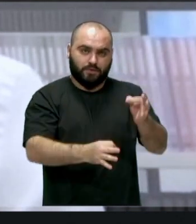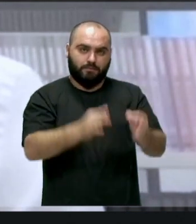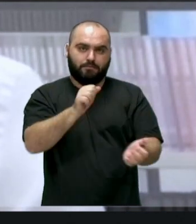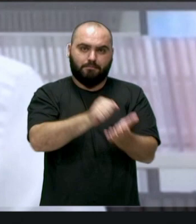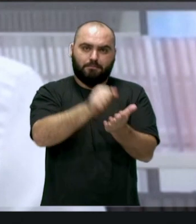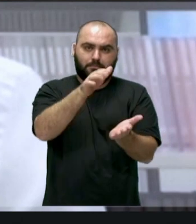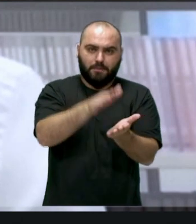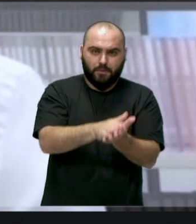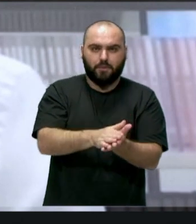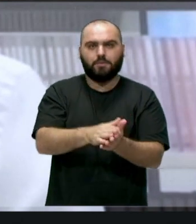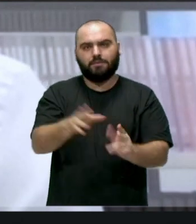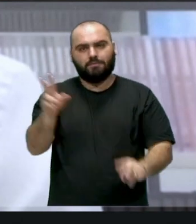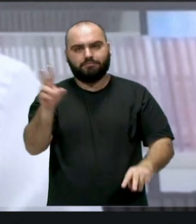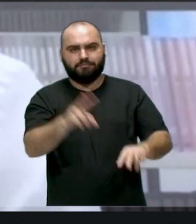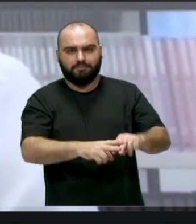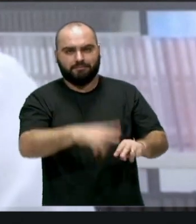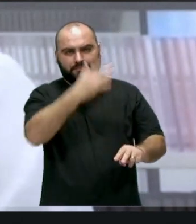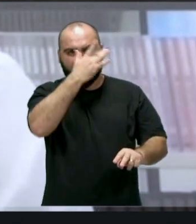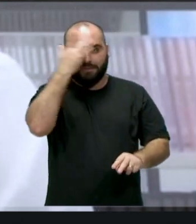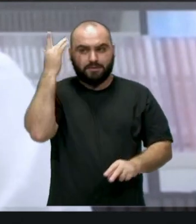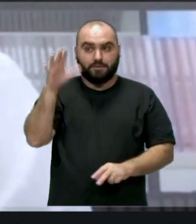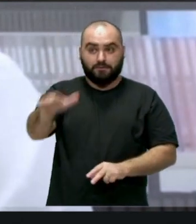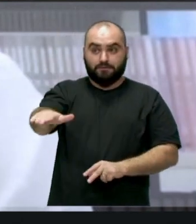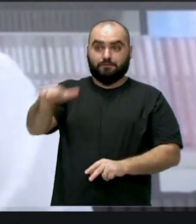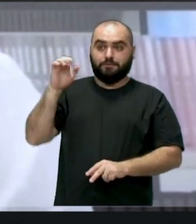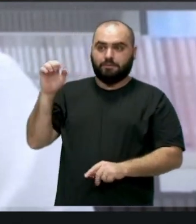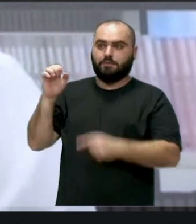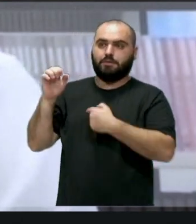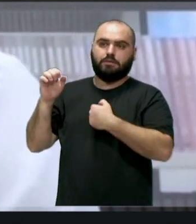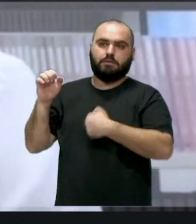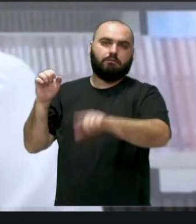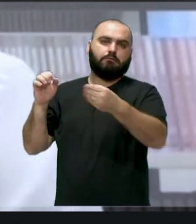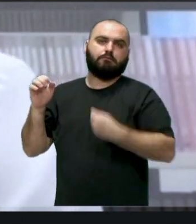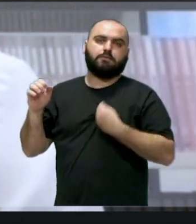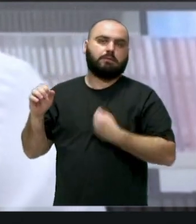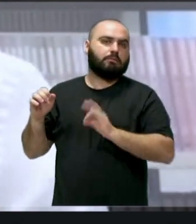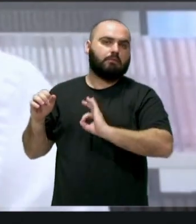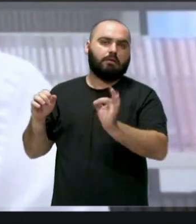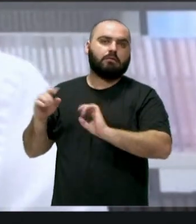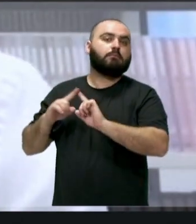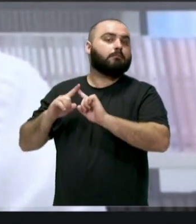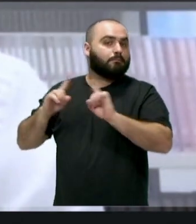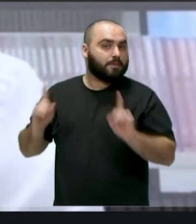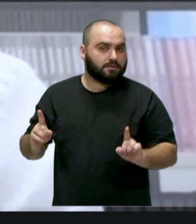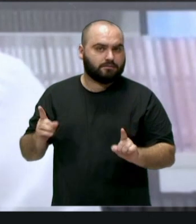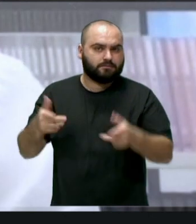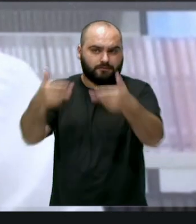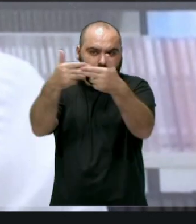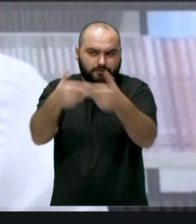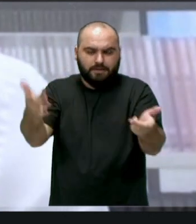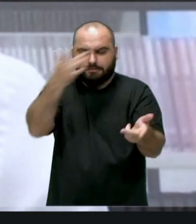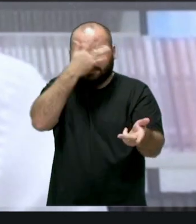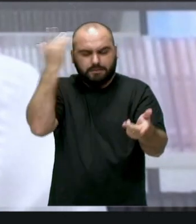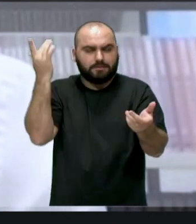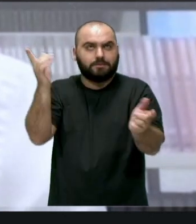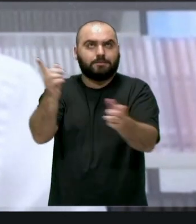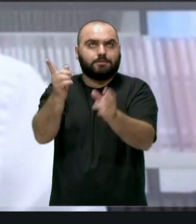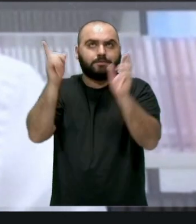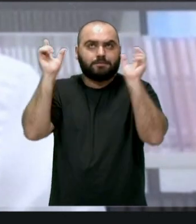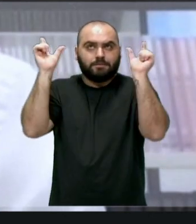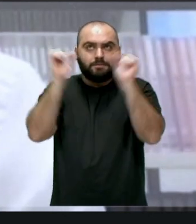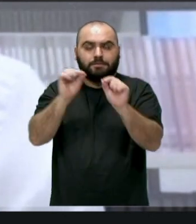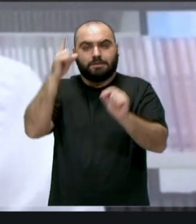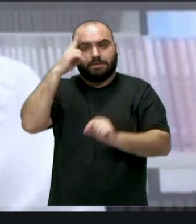as penalidades das pessoas que foram convocadas e não compareceram, mas o fato é que a maioria, graças a Deus,